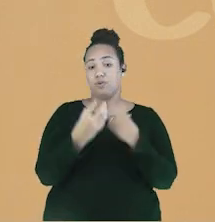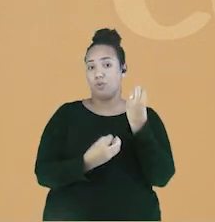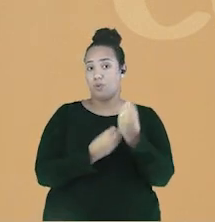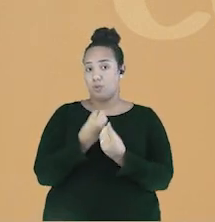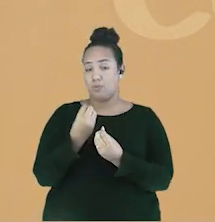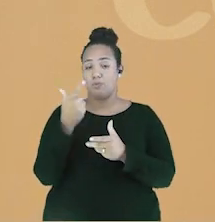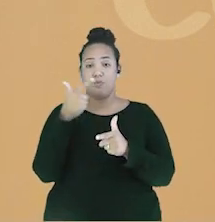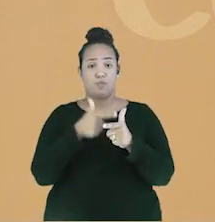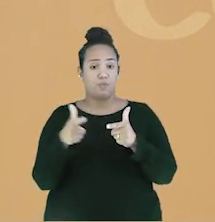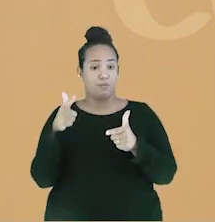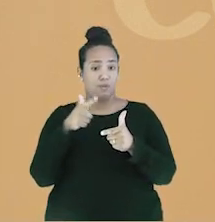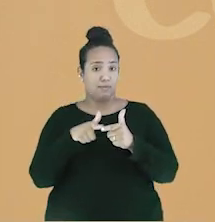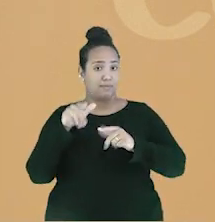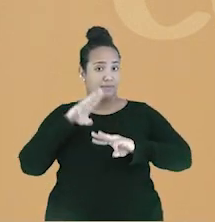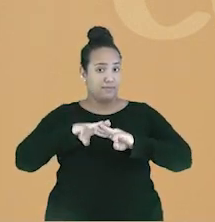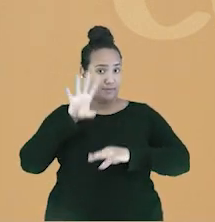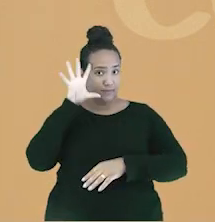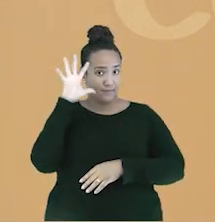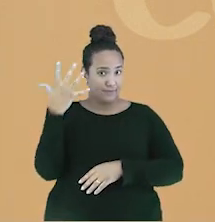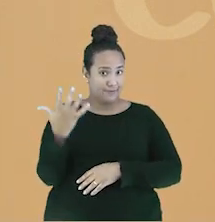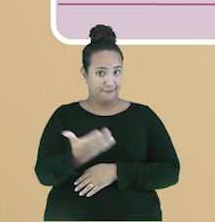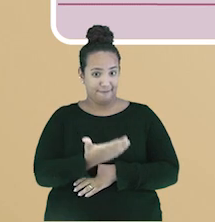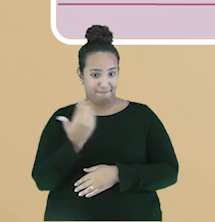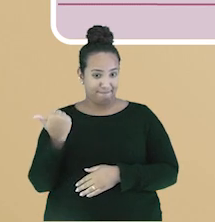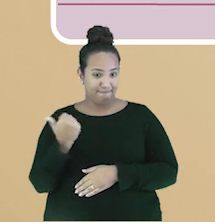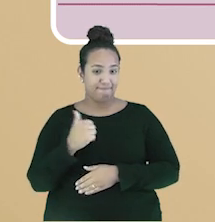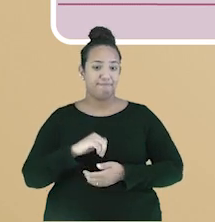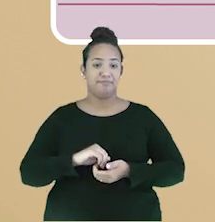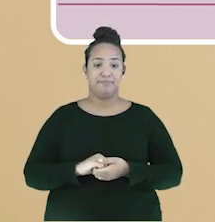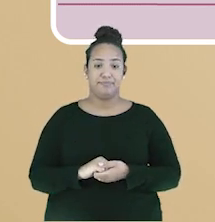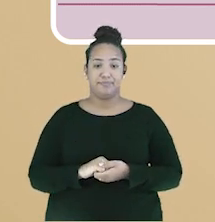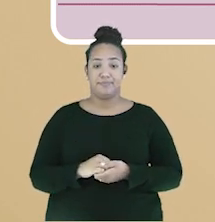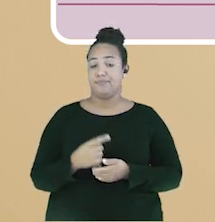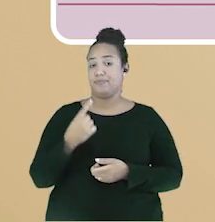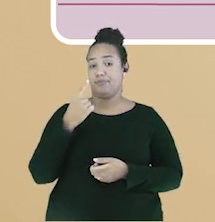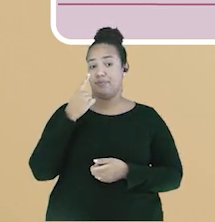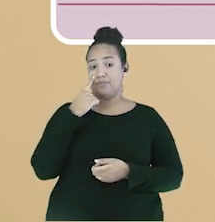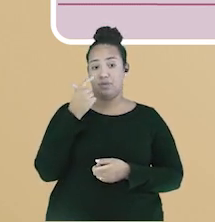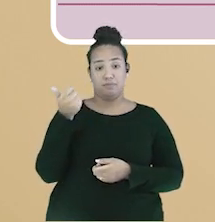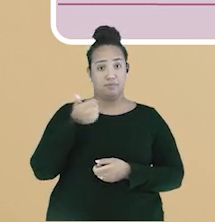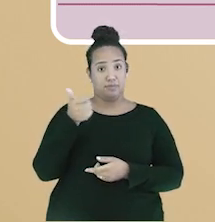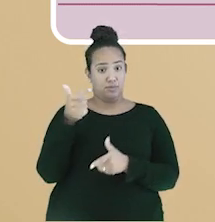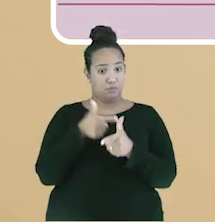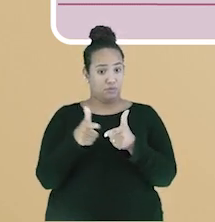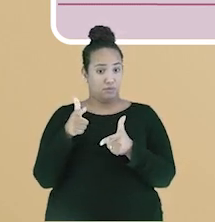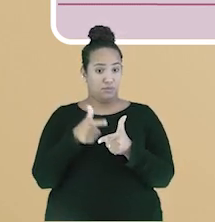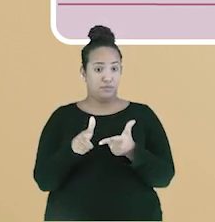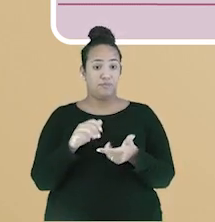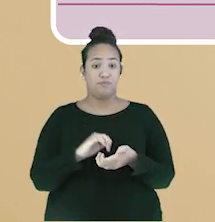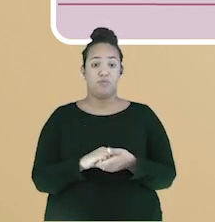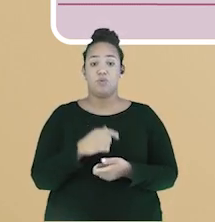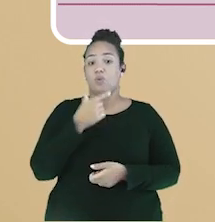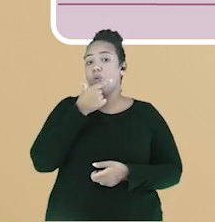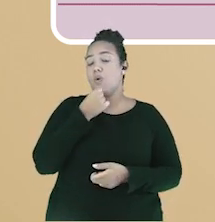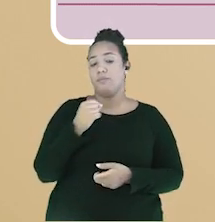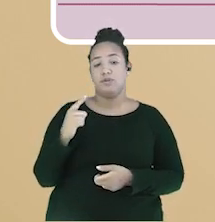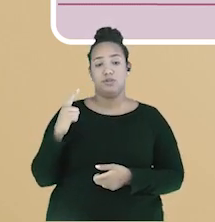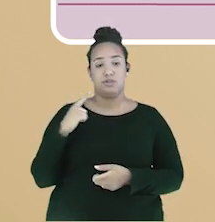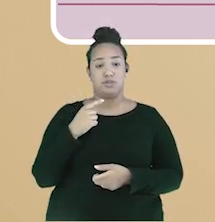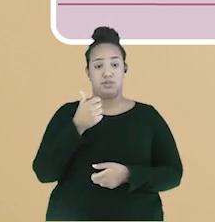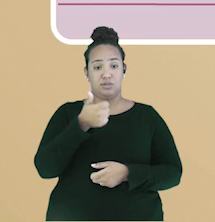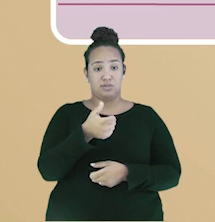resolver outros problemas. Vem comigo! Aqui nós temos o problema 1. Paulo tinha